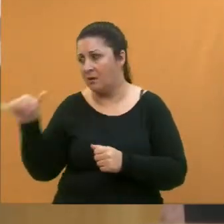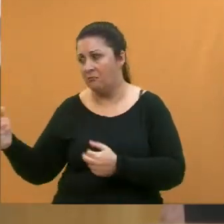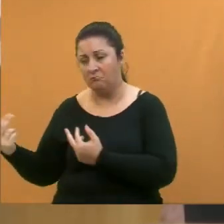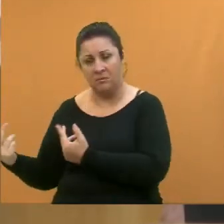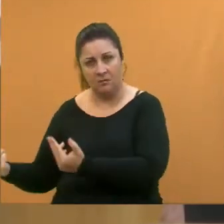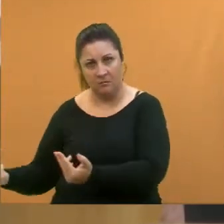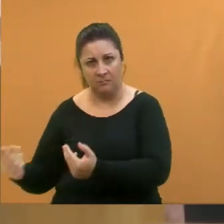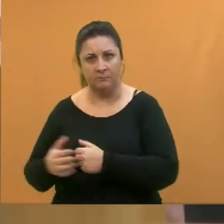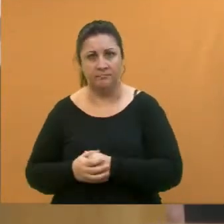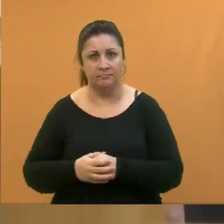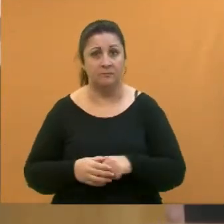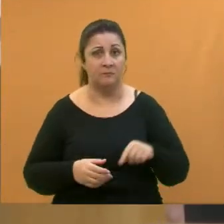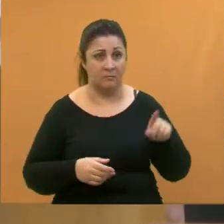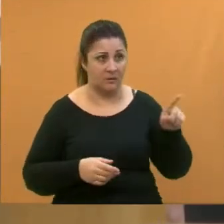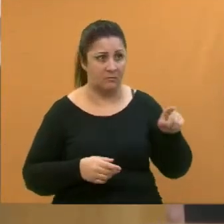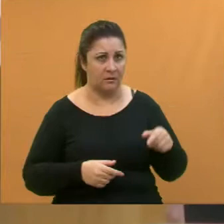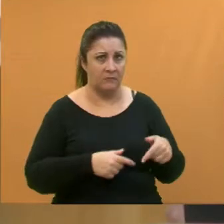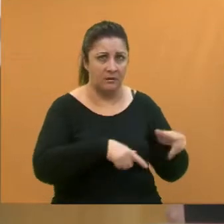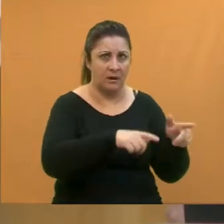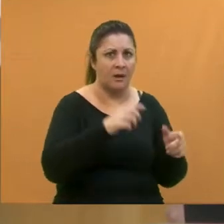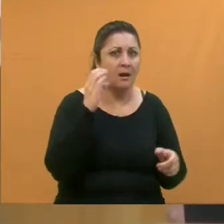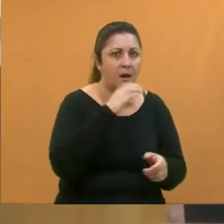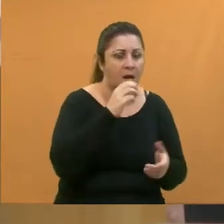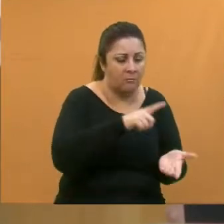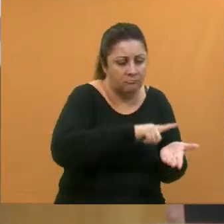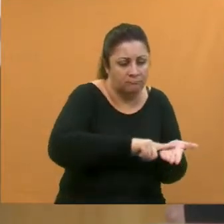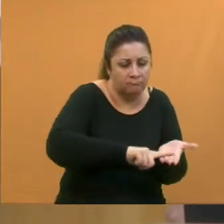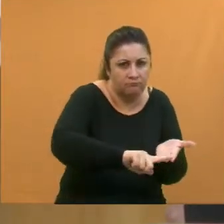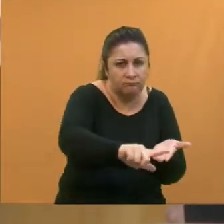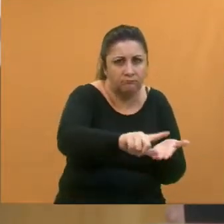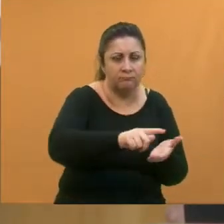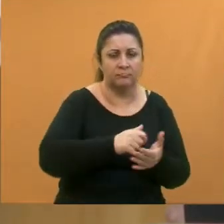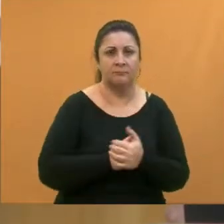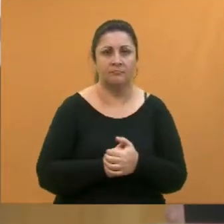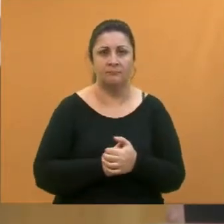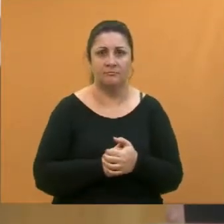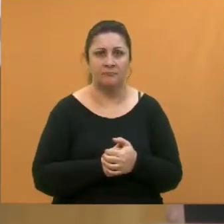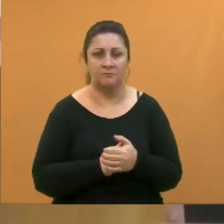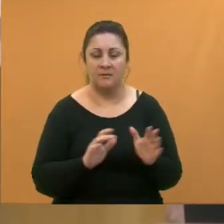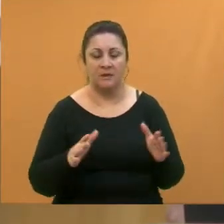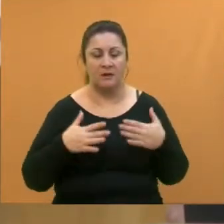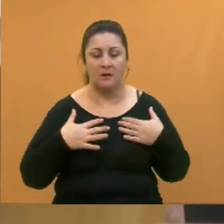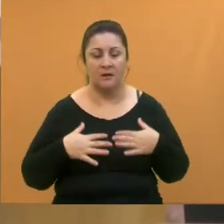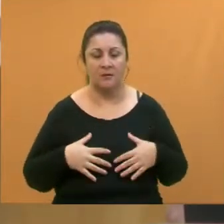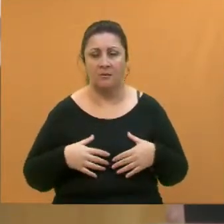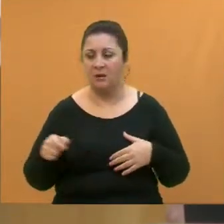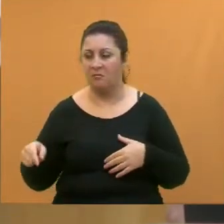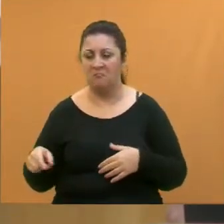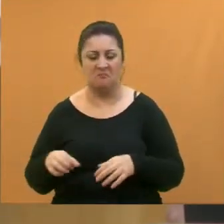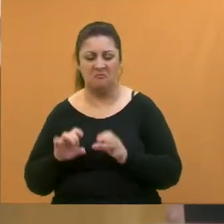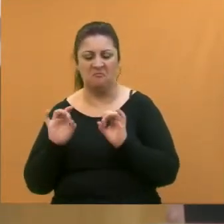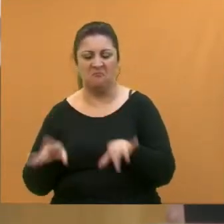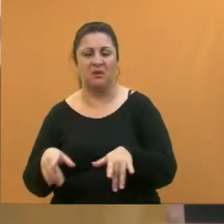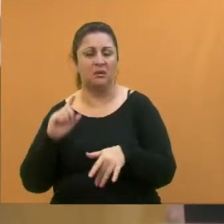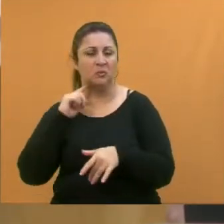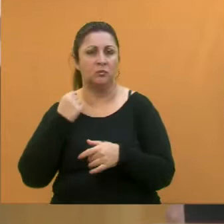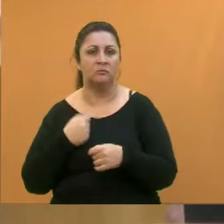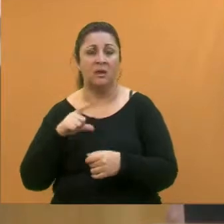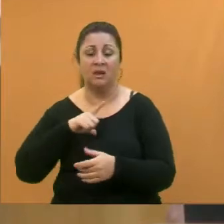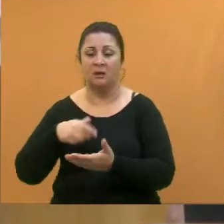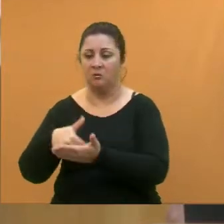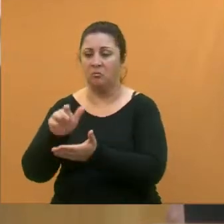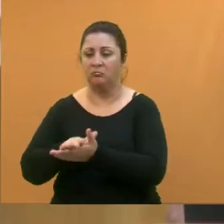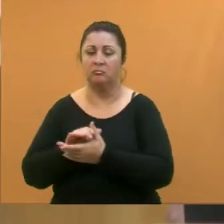coisa. Aí você vai, rapidamente, limpa, certo? E fica tranquilo. Eu não limpo. E aí eu sou